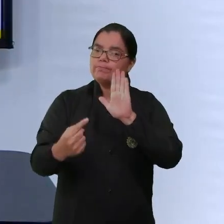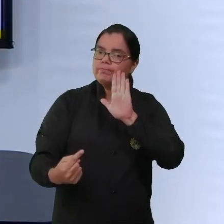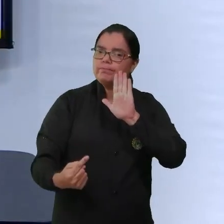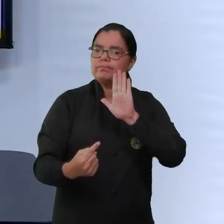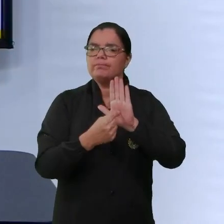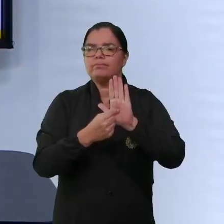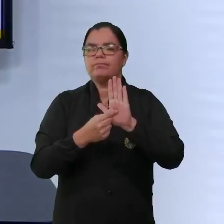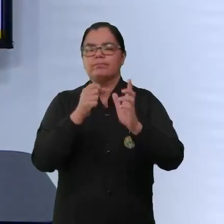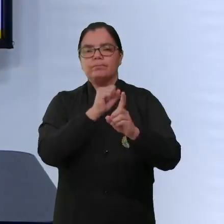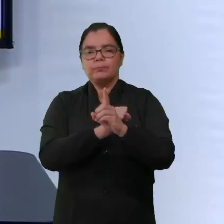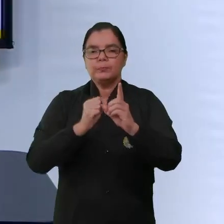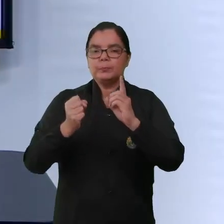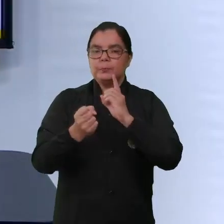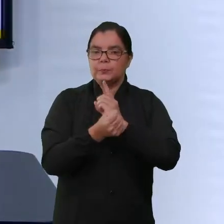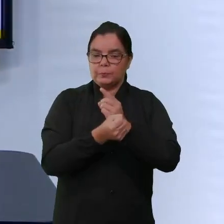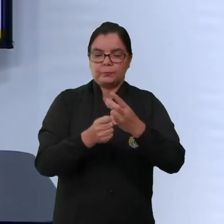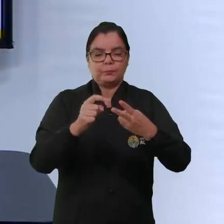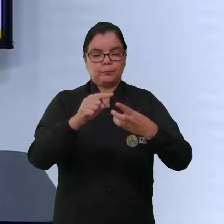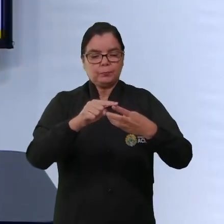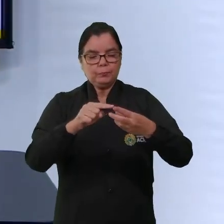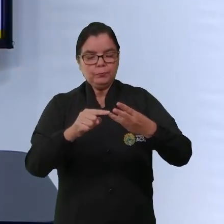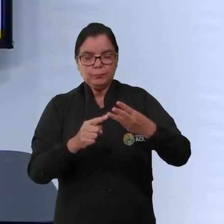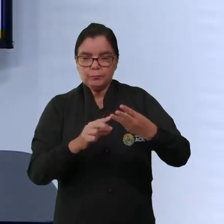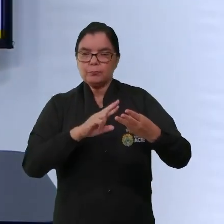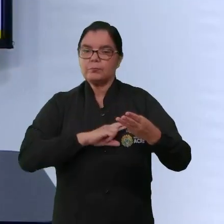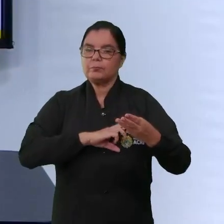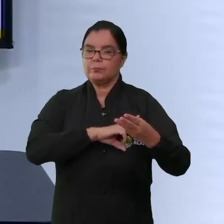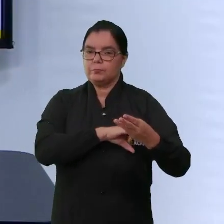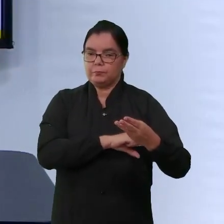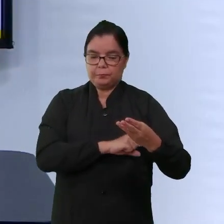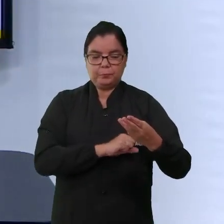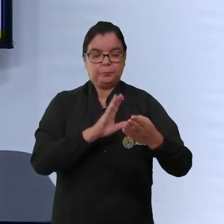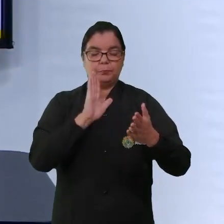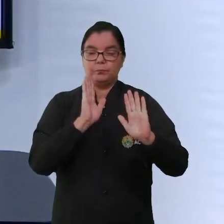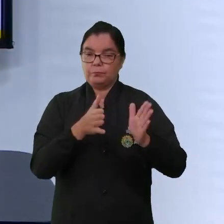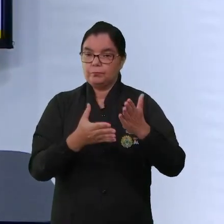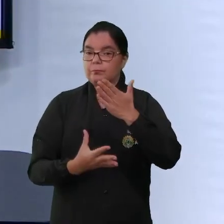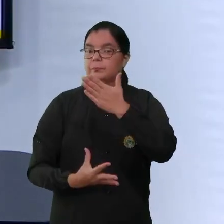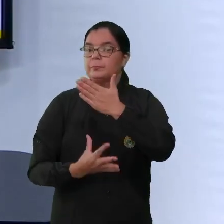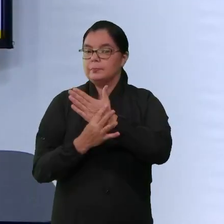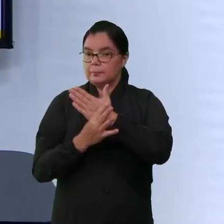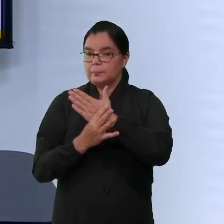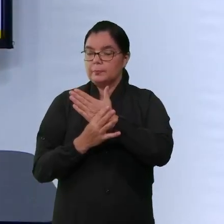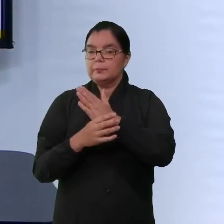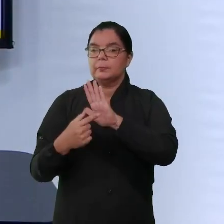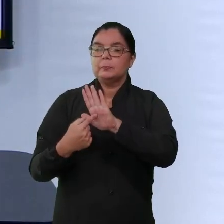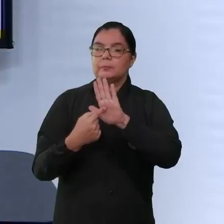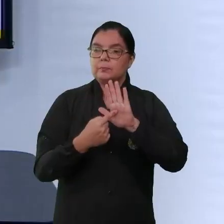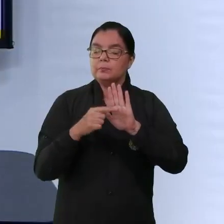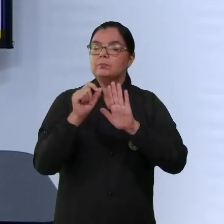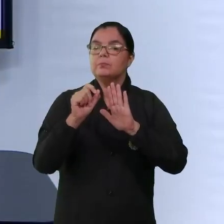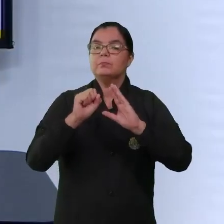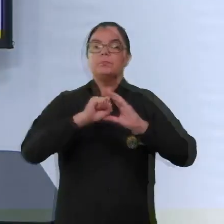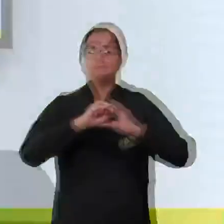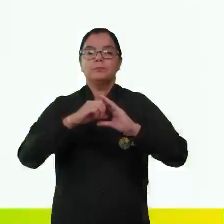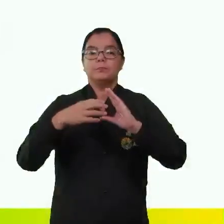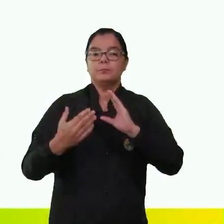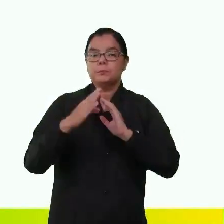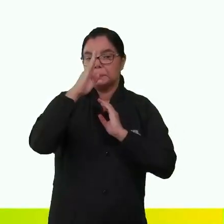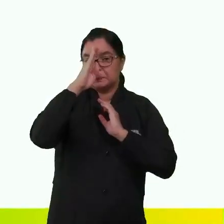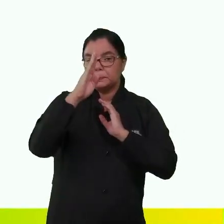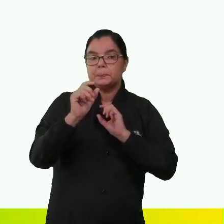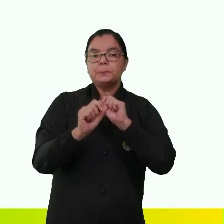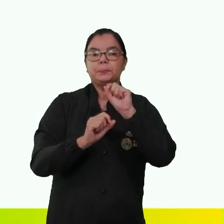tenho o romantismo nessas 3 perspectivas. Já o realismo, como aparece aí para vocês, tem como característica